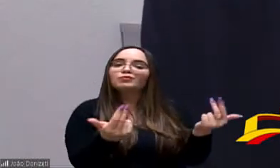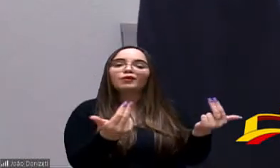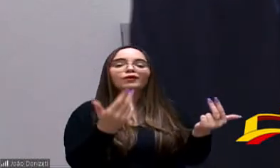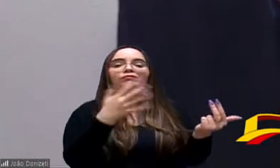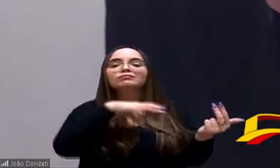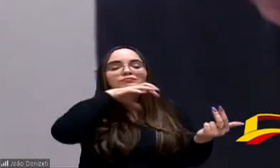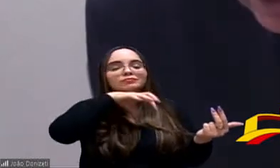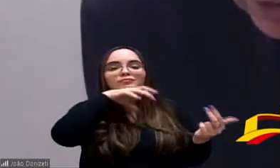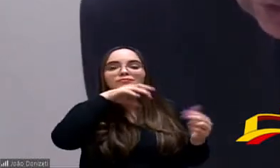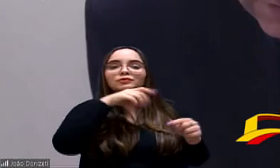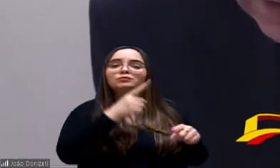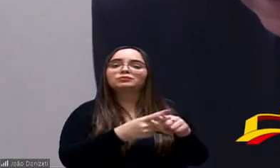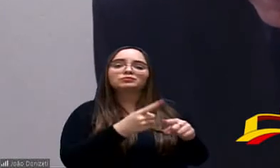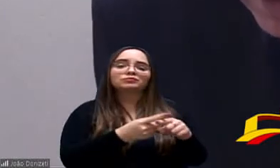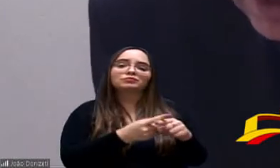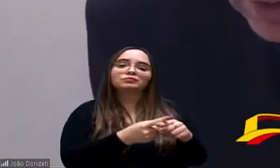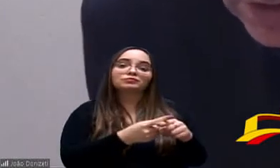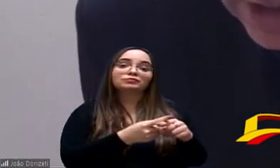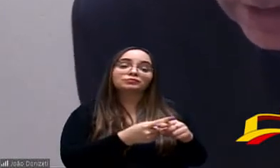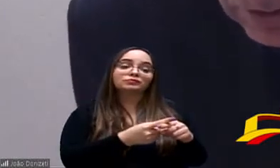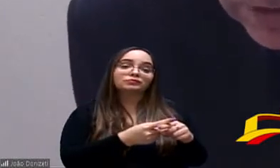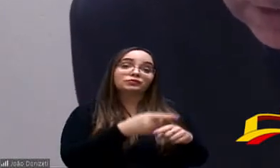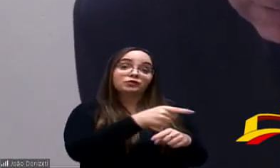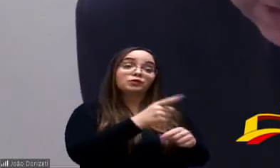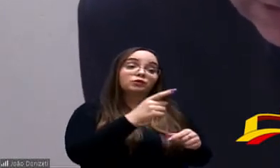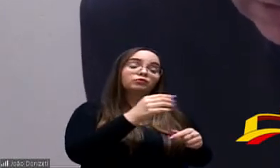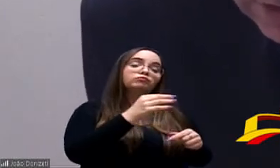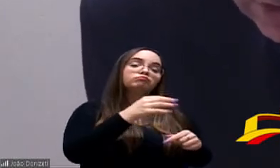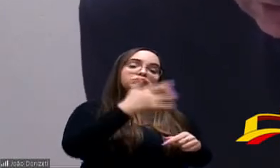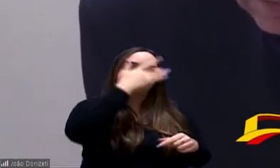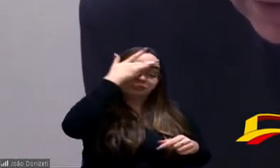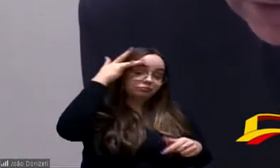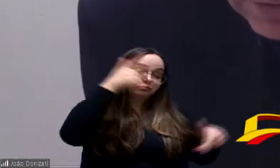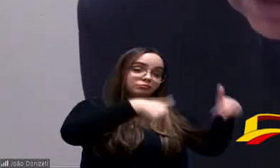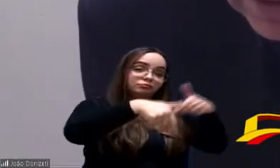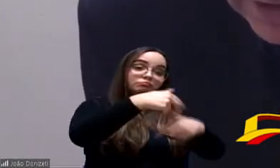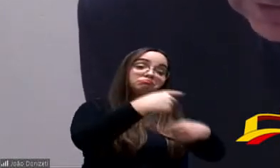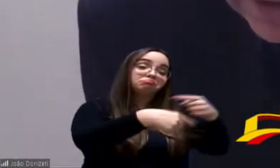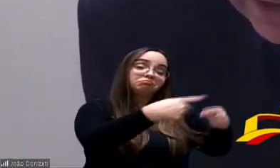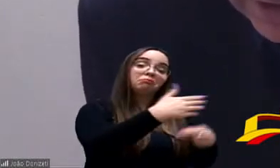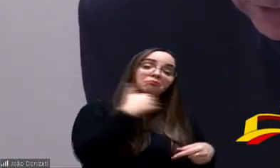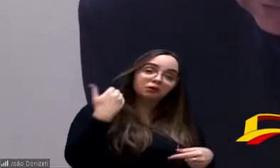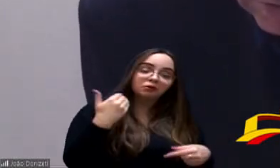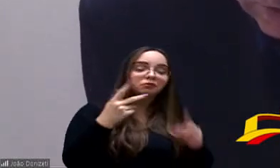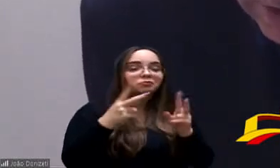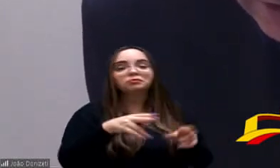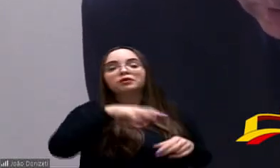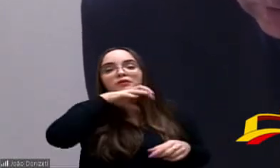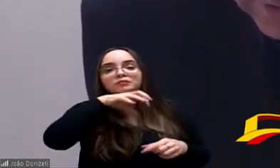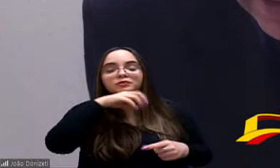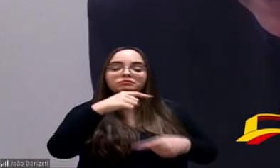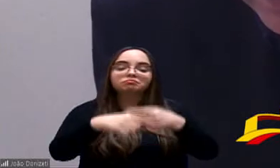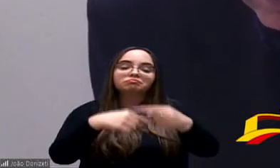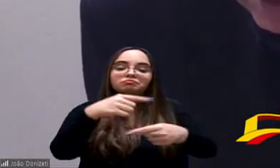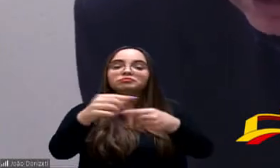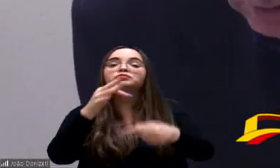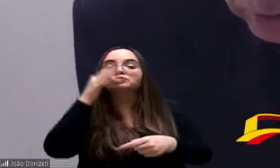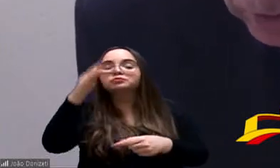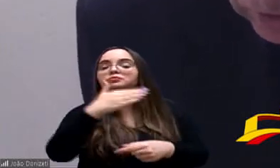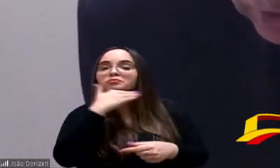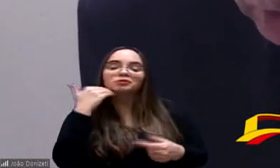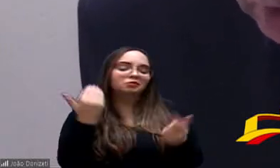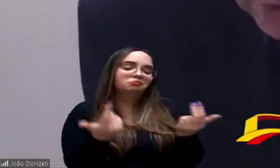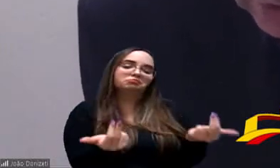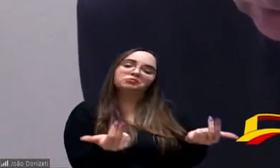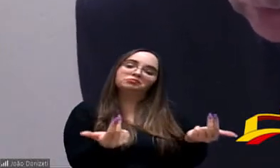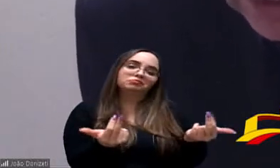que sucede aos filhos dos homens, sucede aos animais. O mesmo lhes sucede. Como morre um, assim morre o